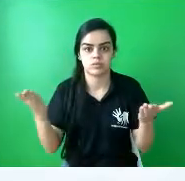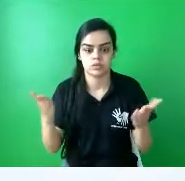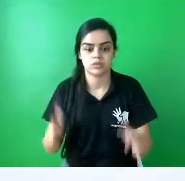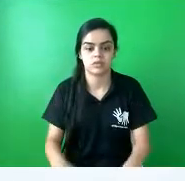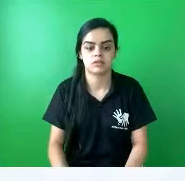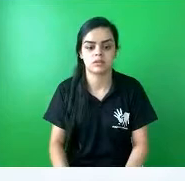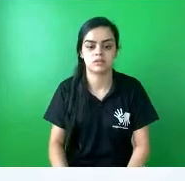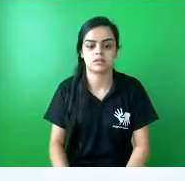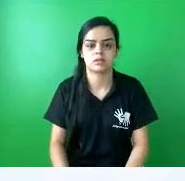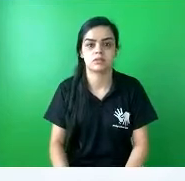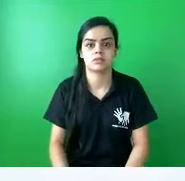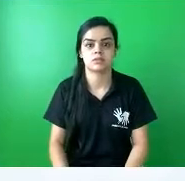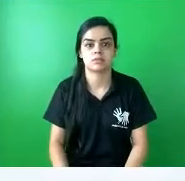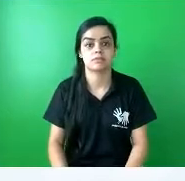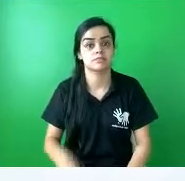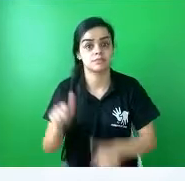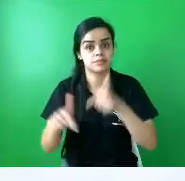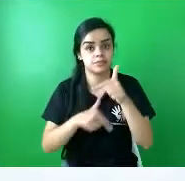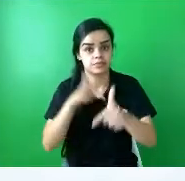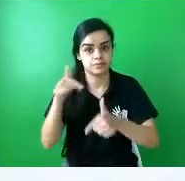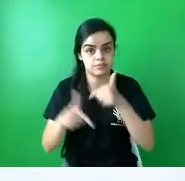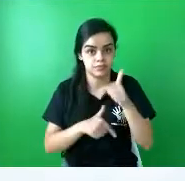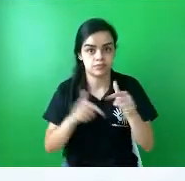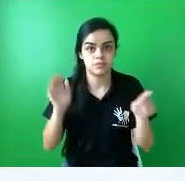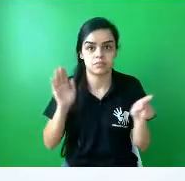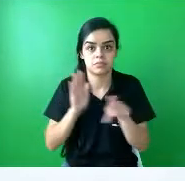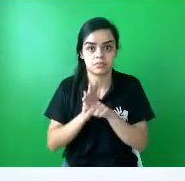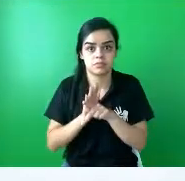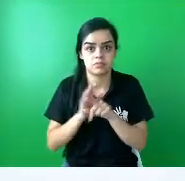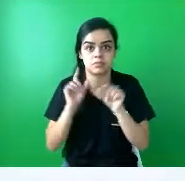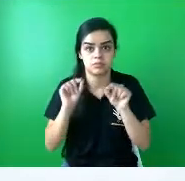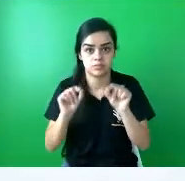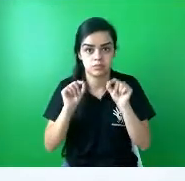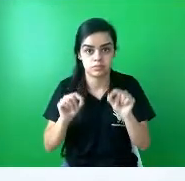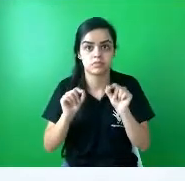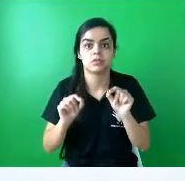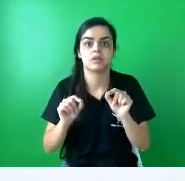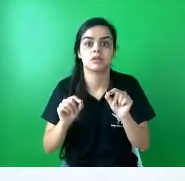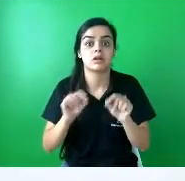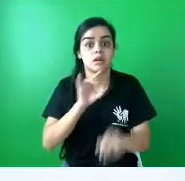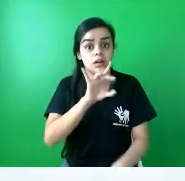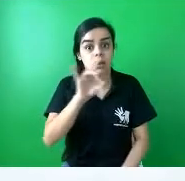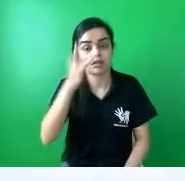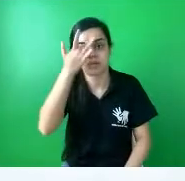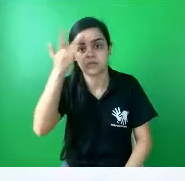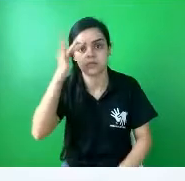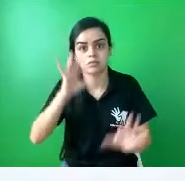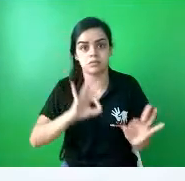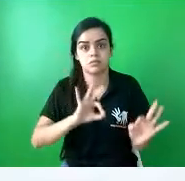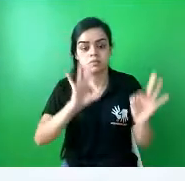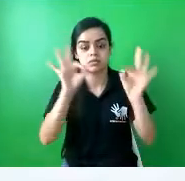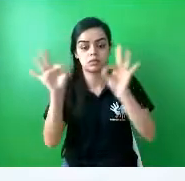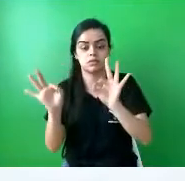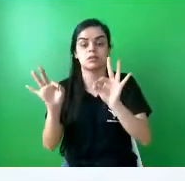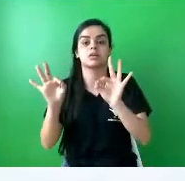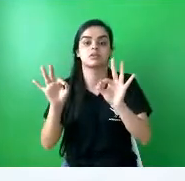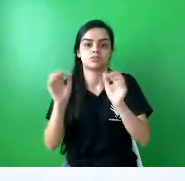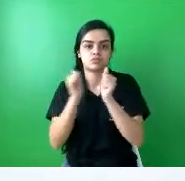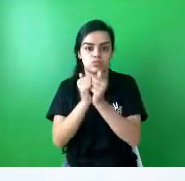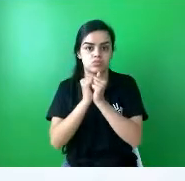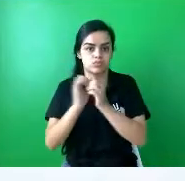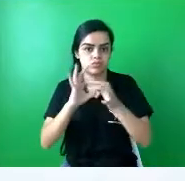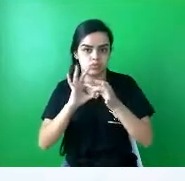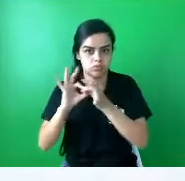bom dia a todos os trabalhadores e trabalhadoras metalúrgicos, bom dia aos dependentes também que estão acompanhando a gente, que através dos nossos associados